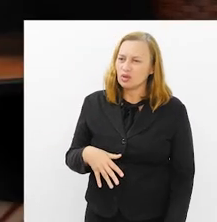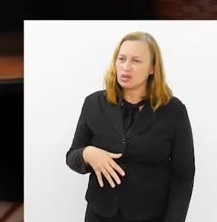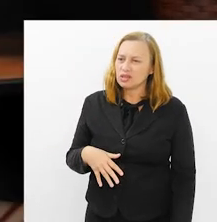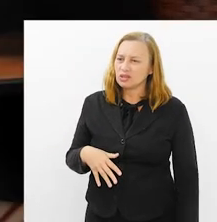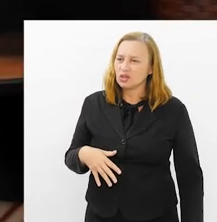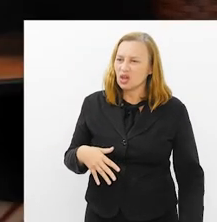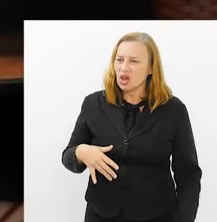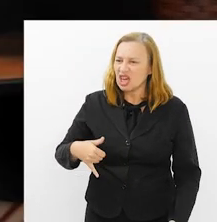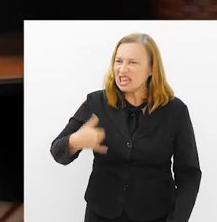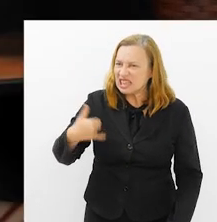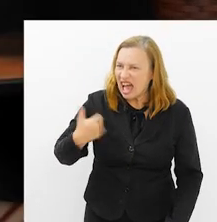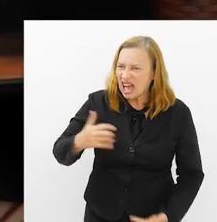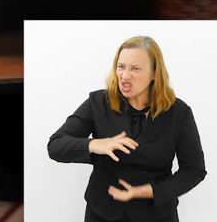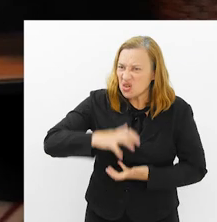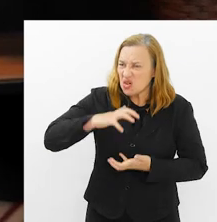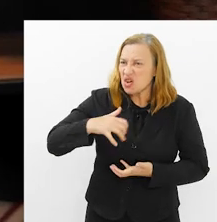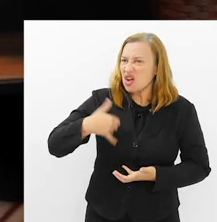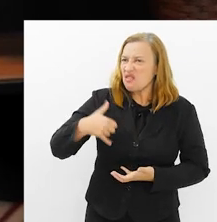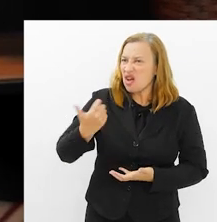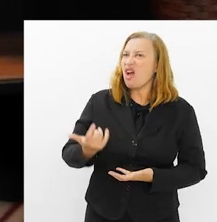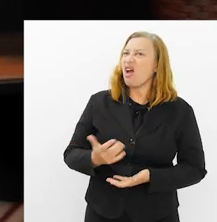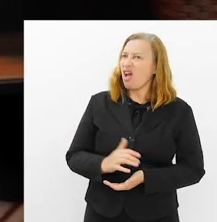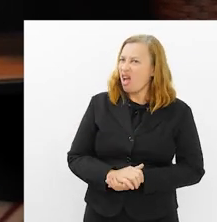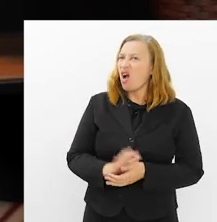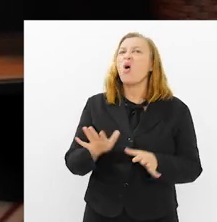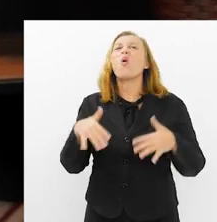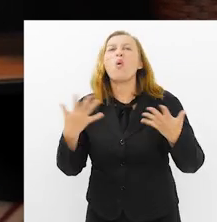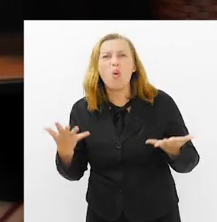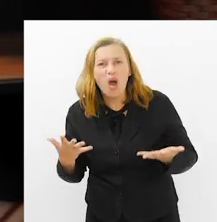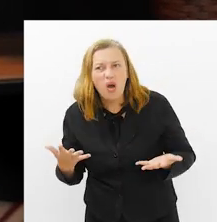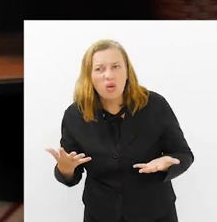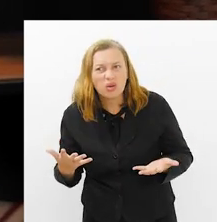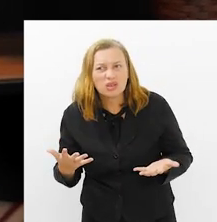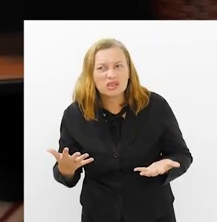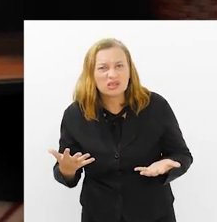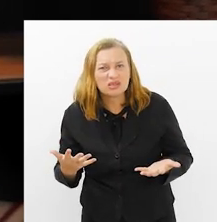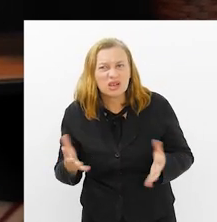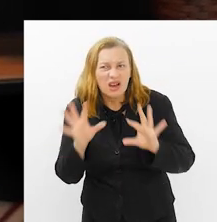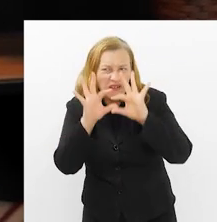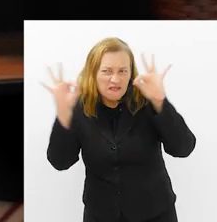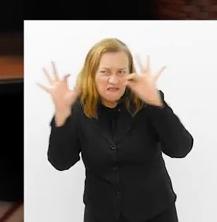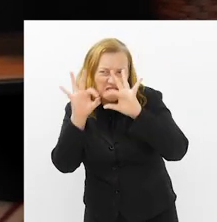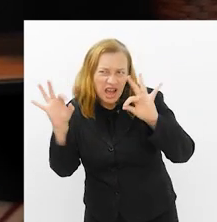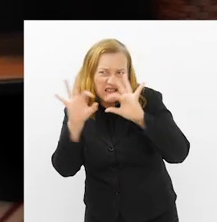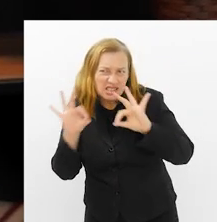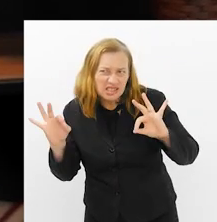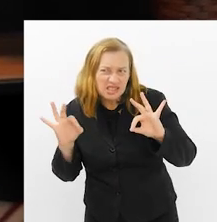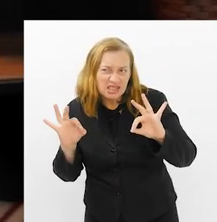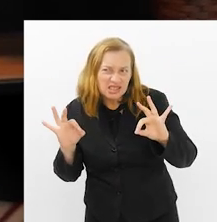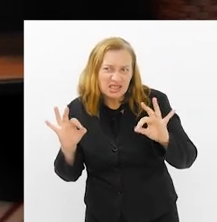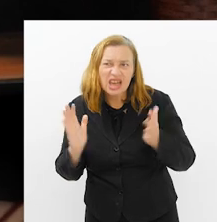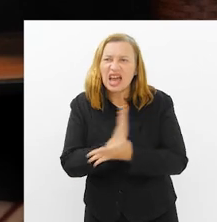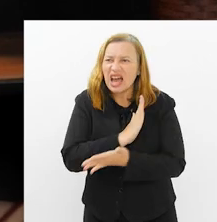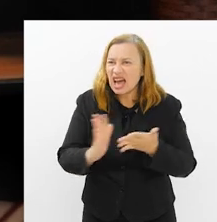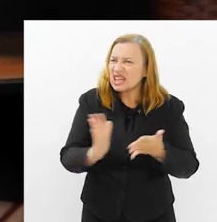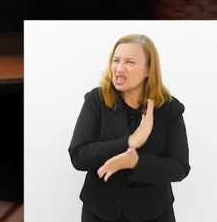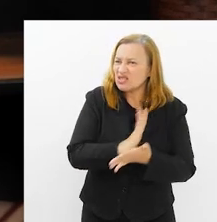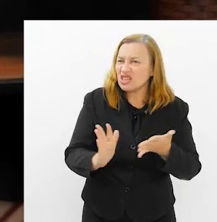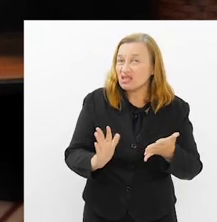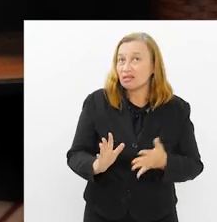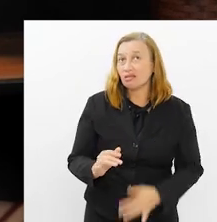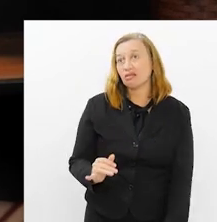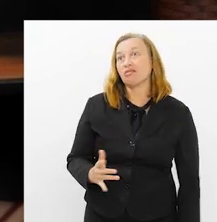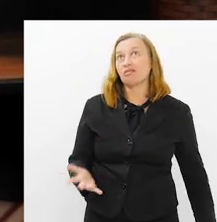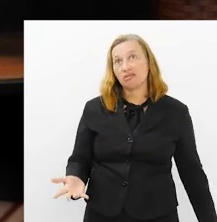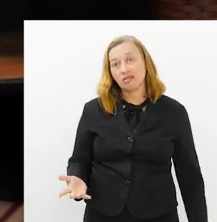mas já passou da idade. Quais seriam também, Niriane, quais seriam essas frases, muitas vezes até